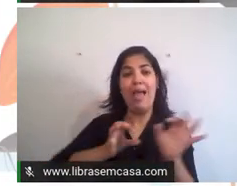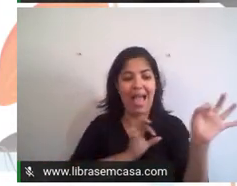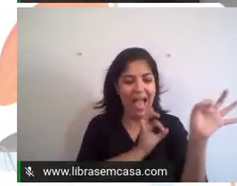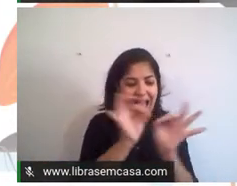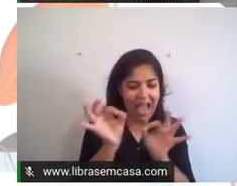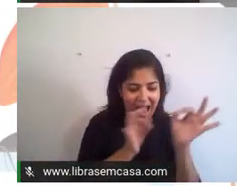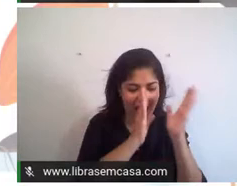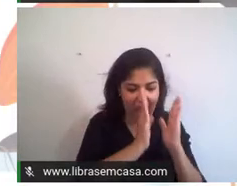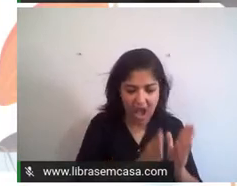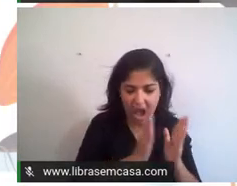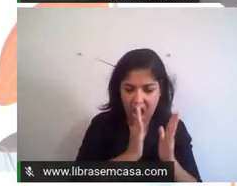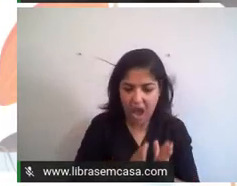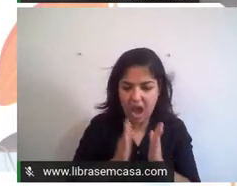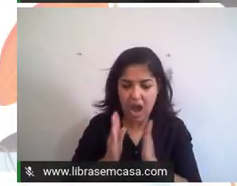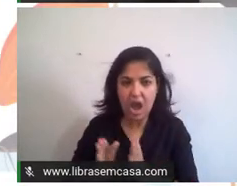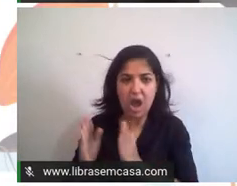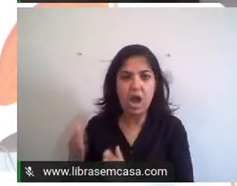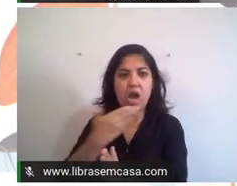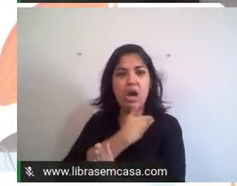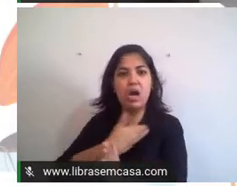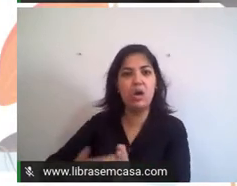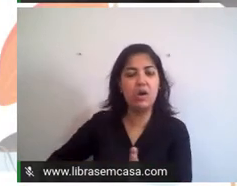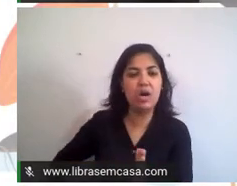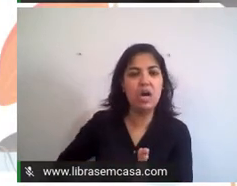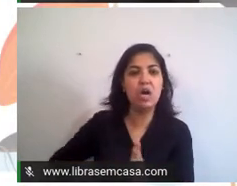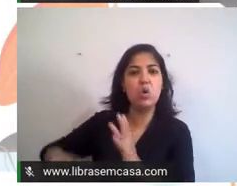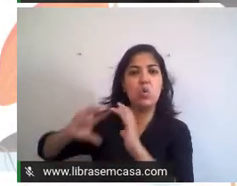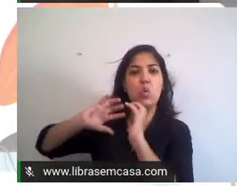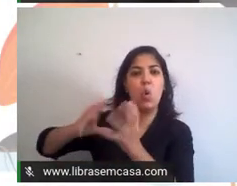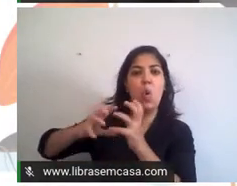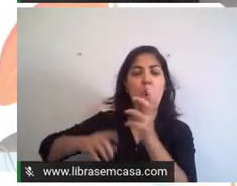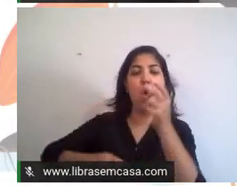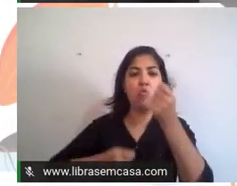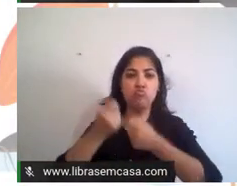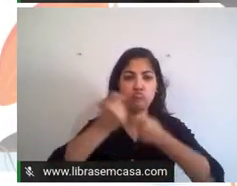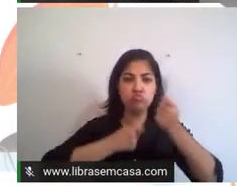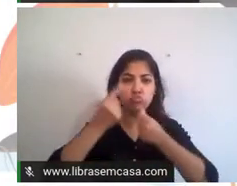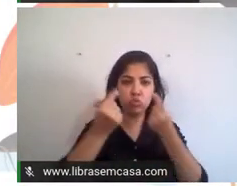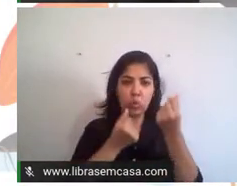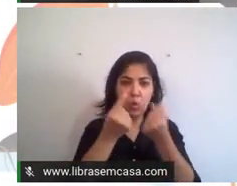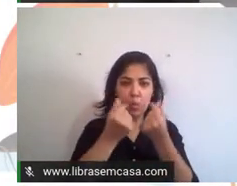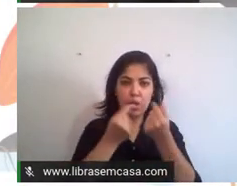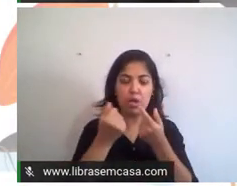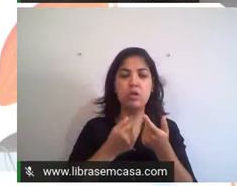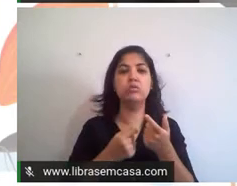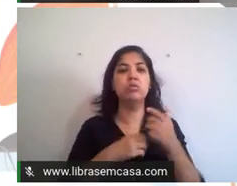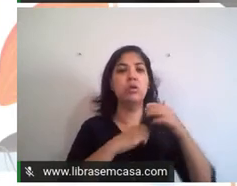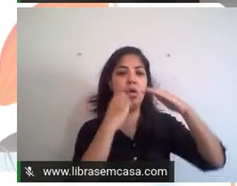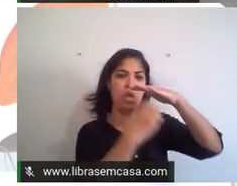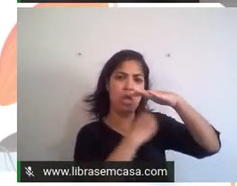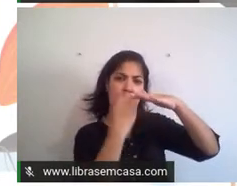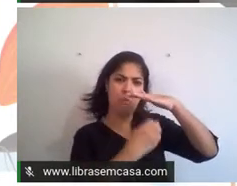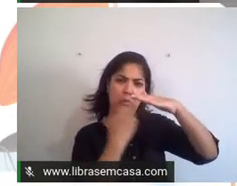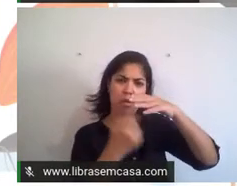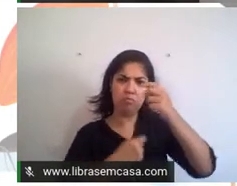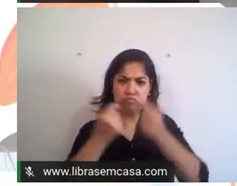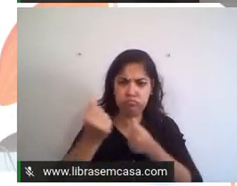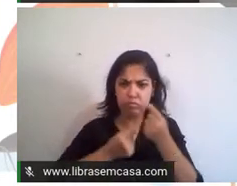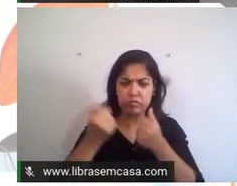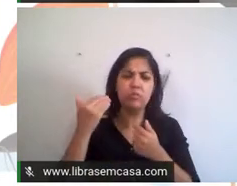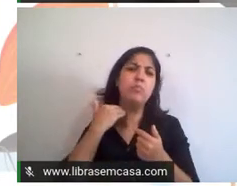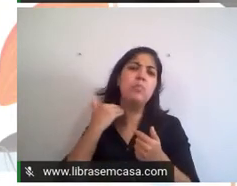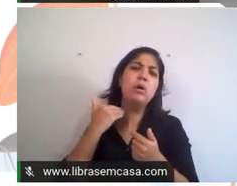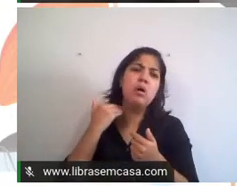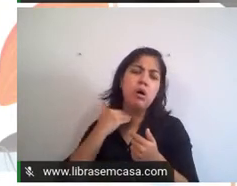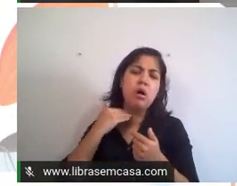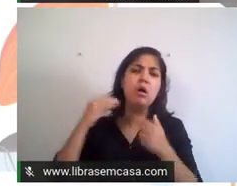a governabilidade global do comércio, das instituições financeiras, da questão climática, da